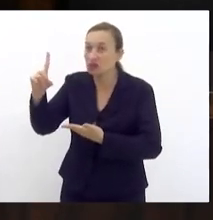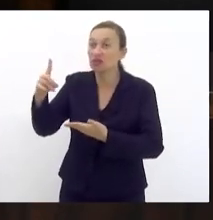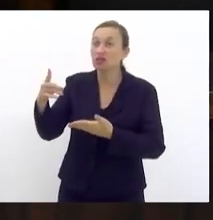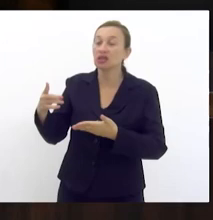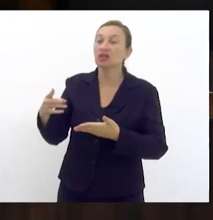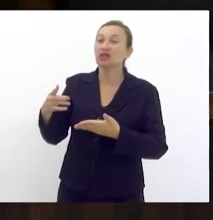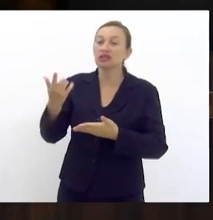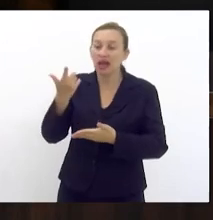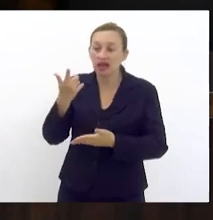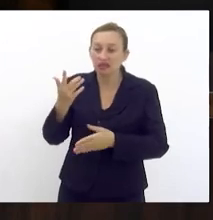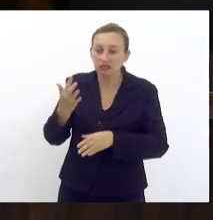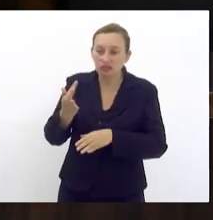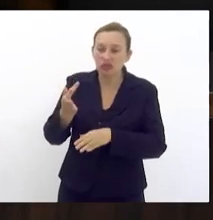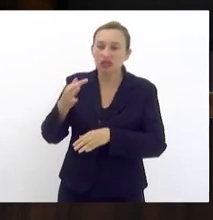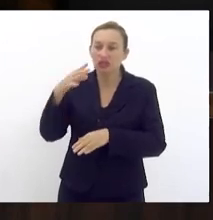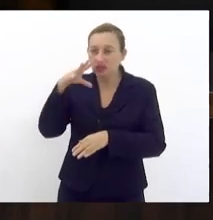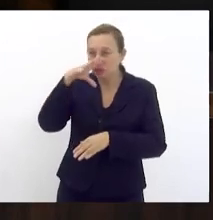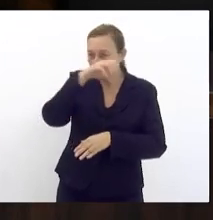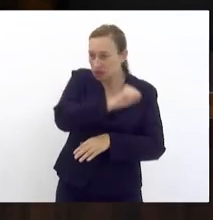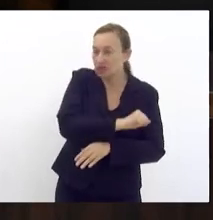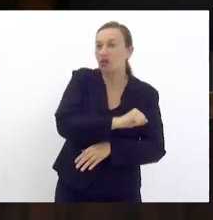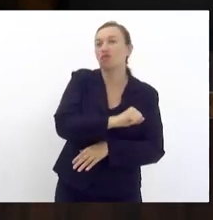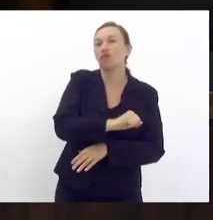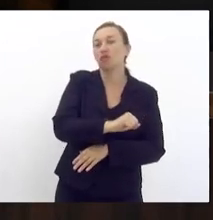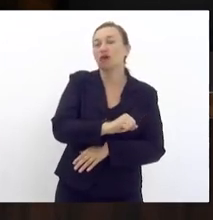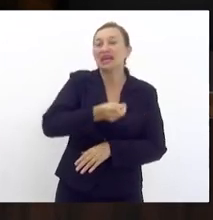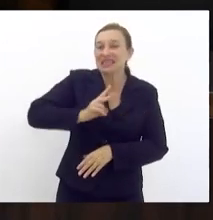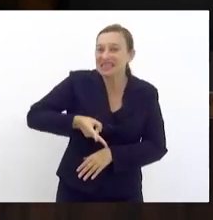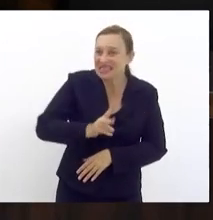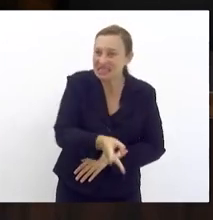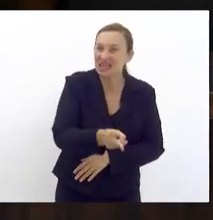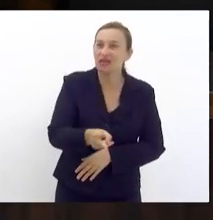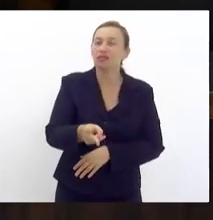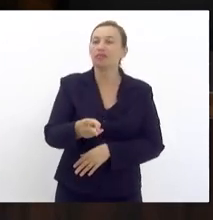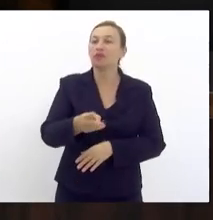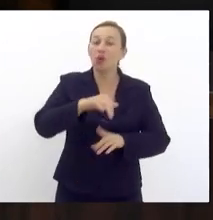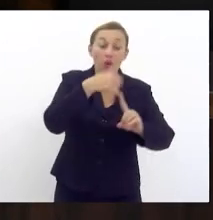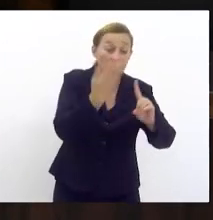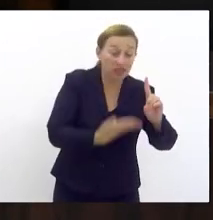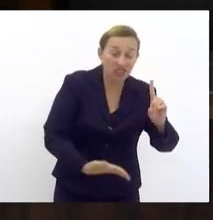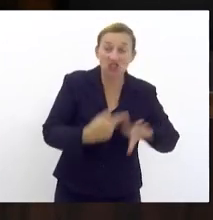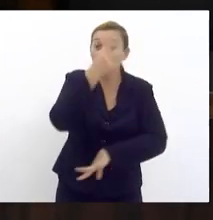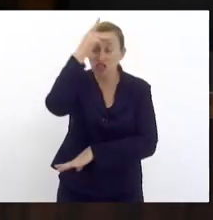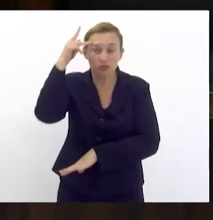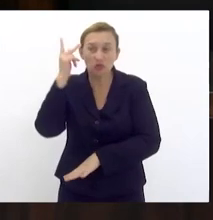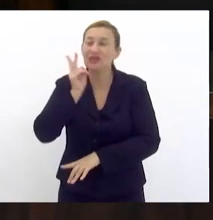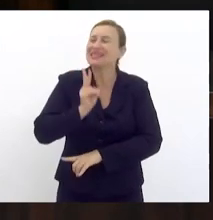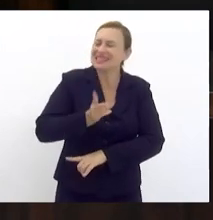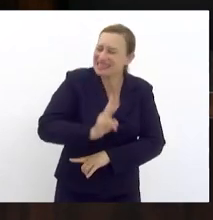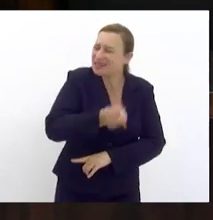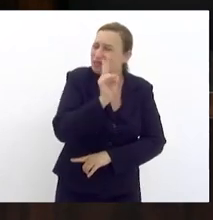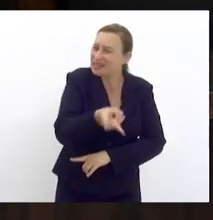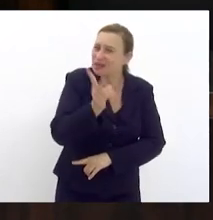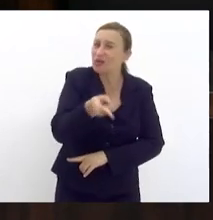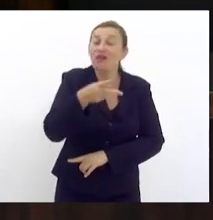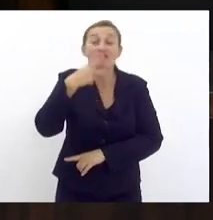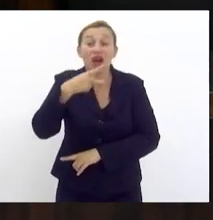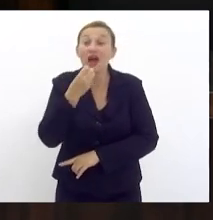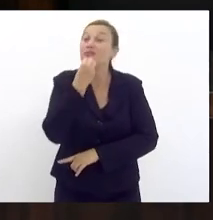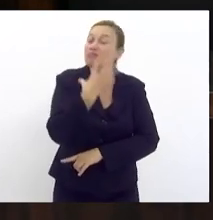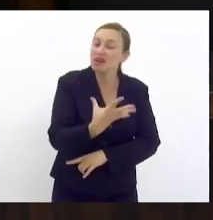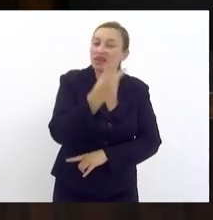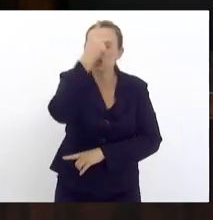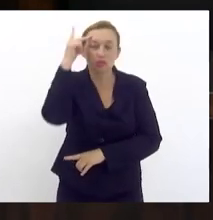resistindo. Então, são fatos que a gente tem que sempre homenagear as pessoas, tem que sempre falar bem das pessoas,